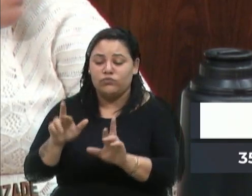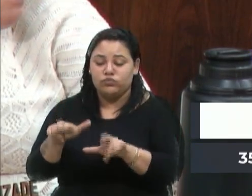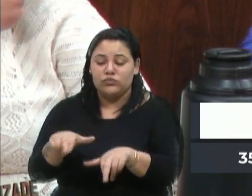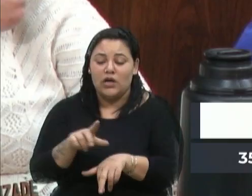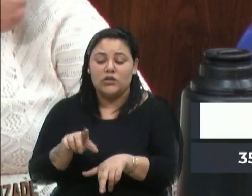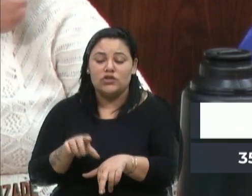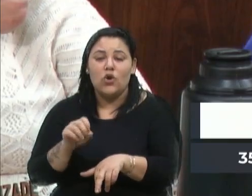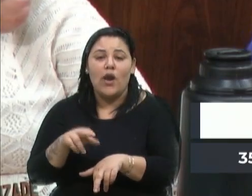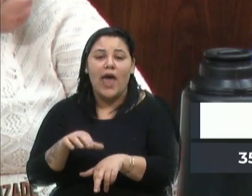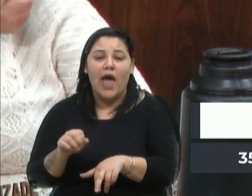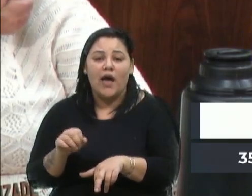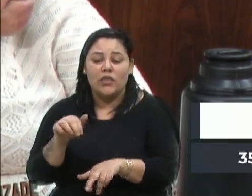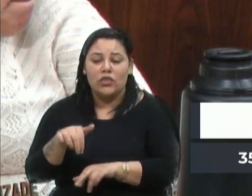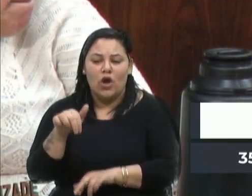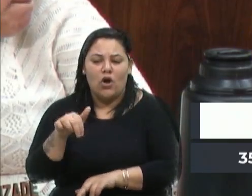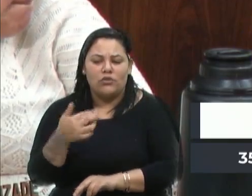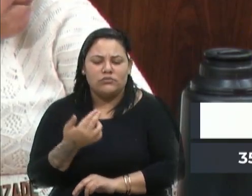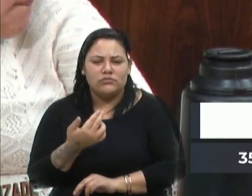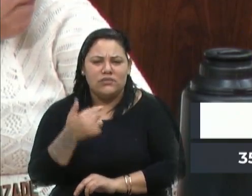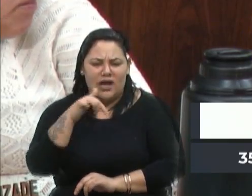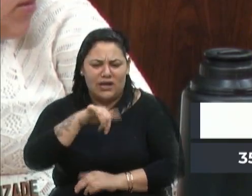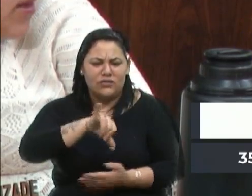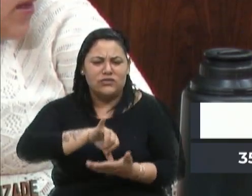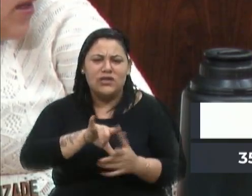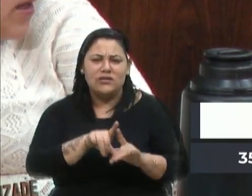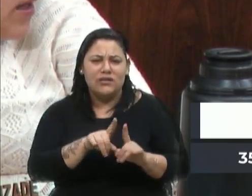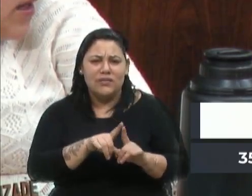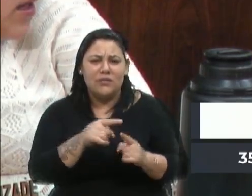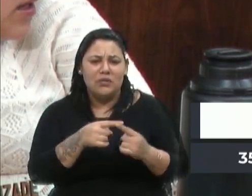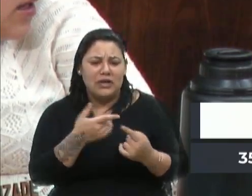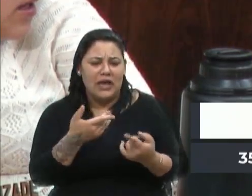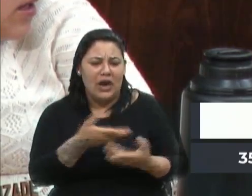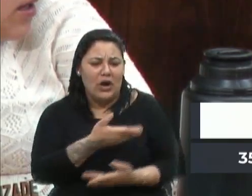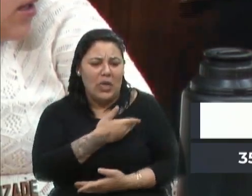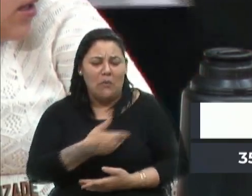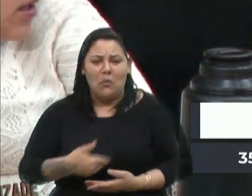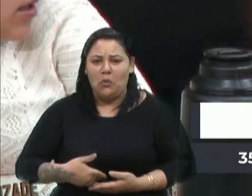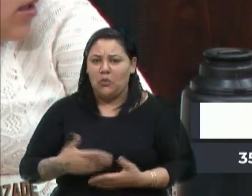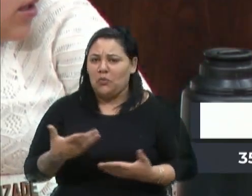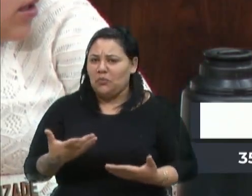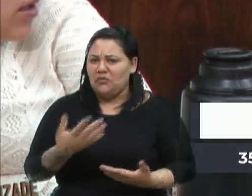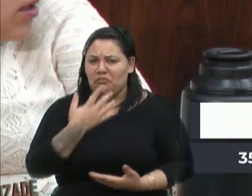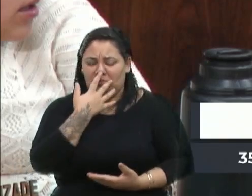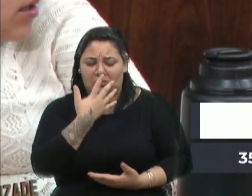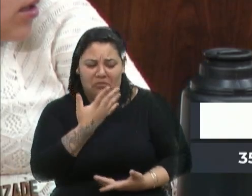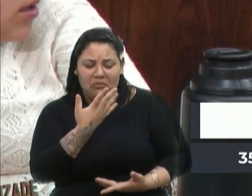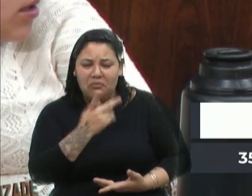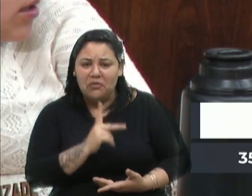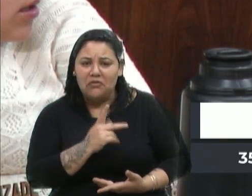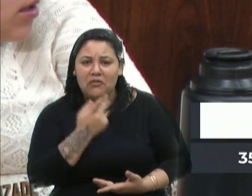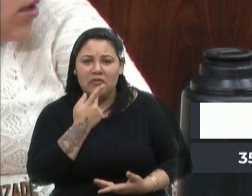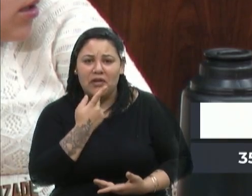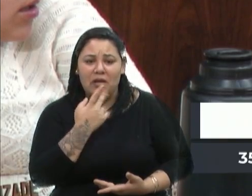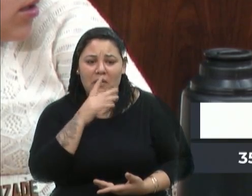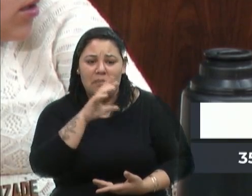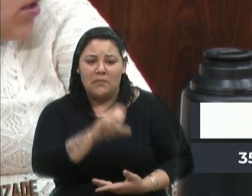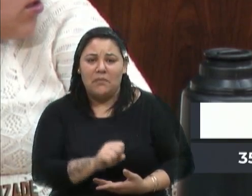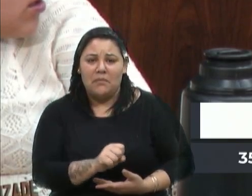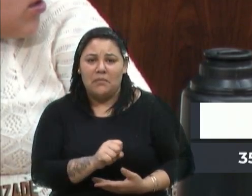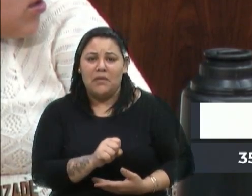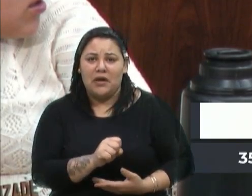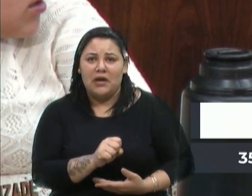público. Me admira as pessoas falarem isso. Peguem o telefone ou vão lá no setor da iluminação pública